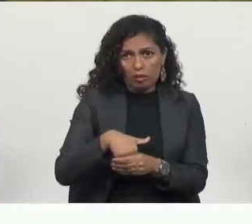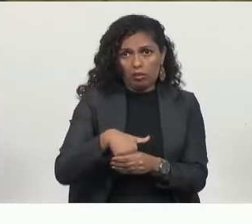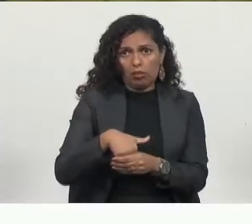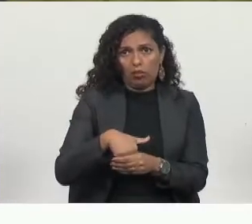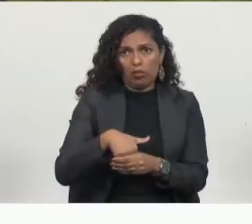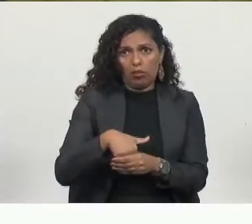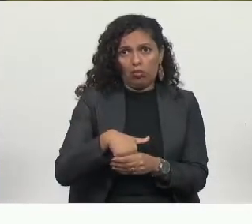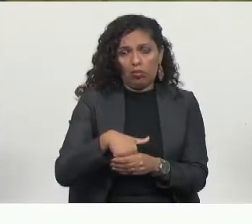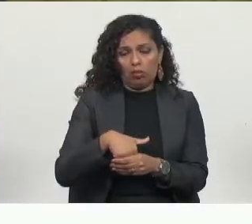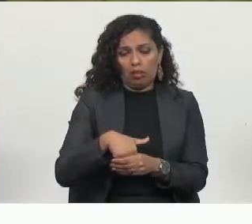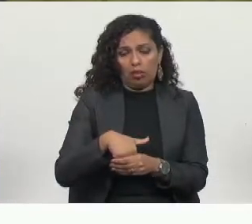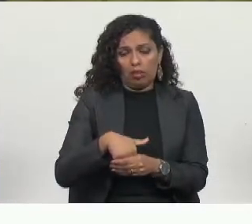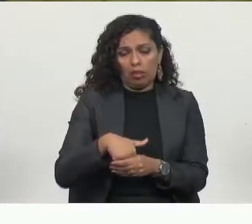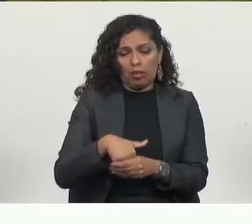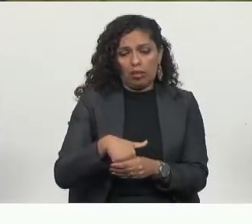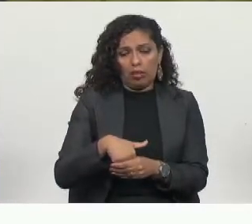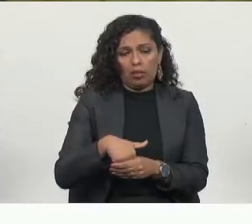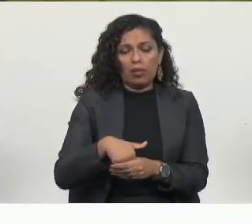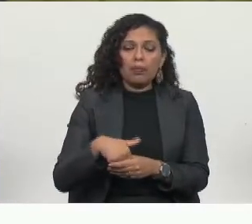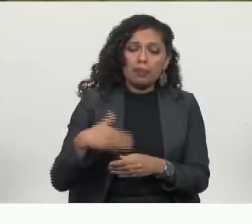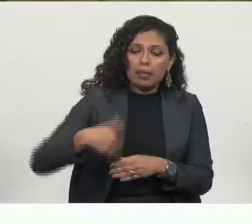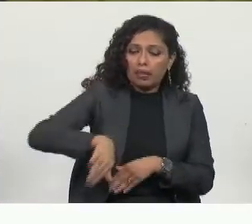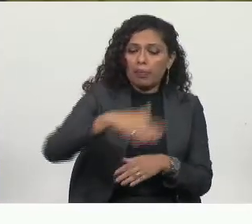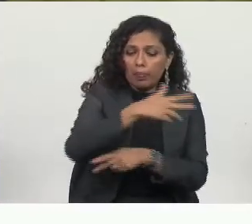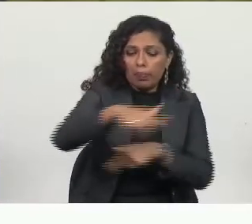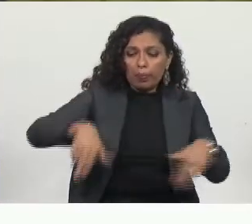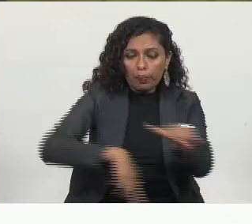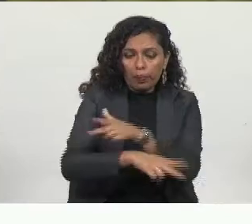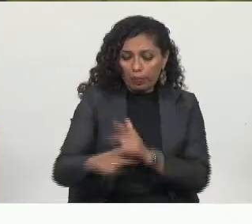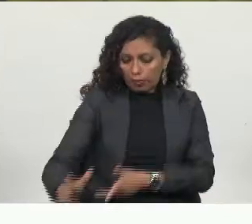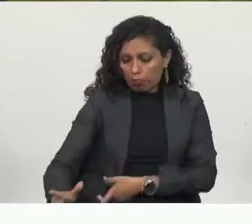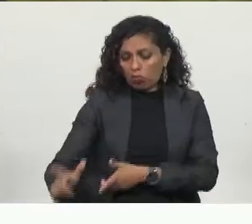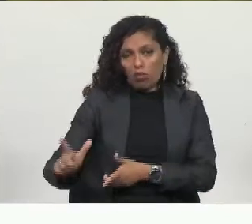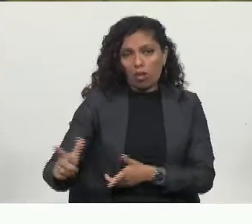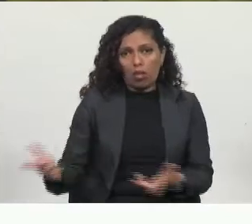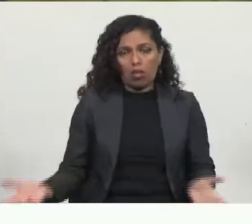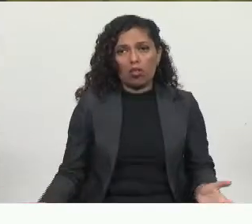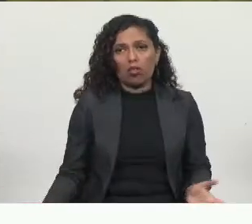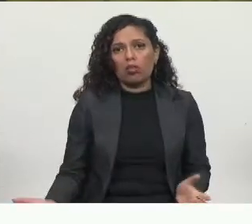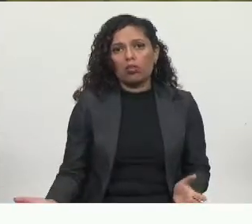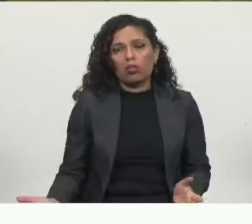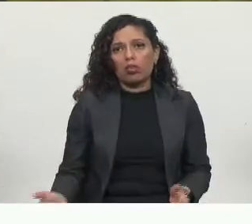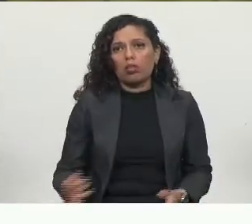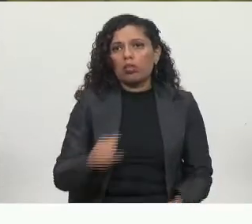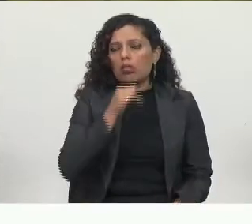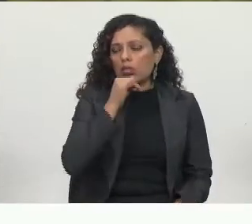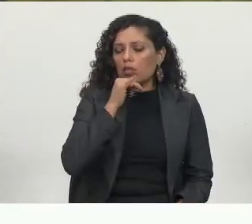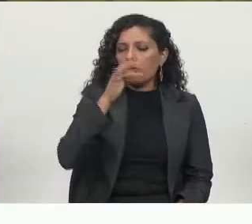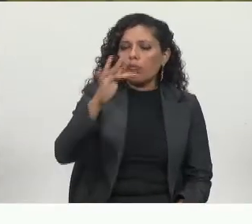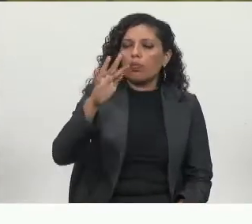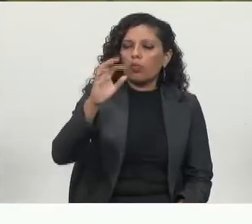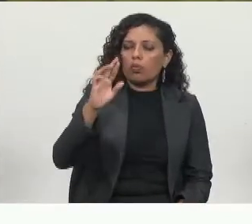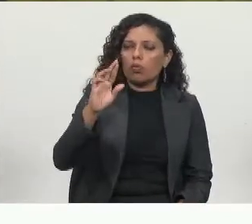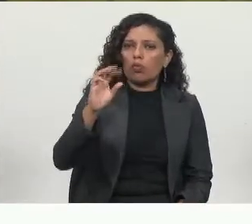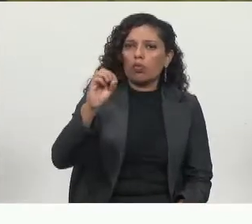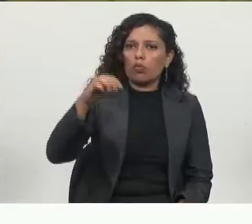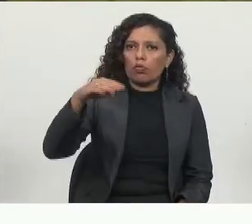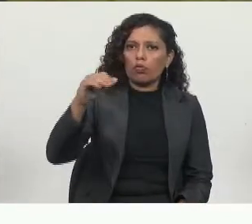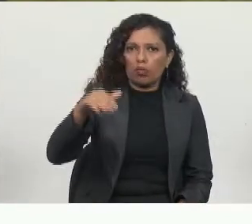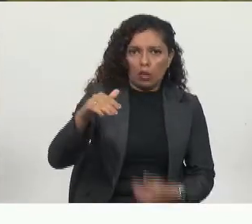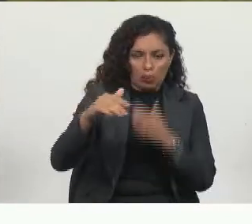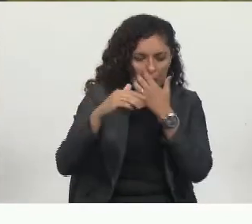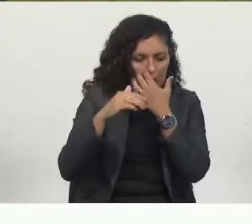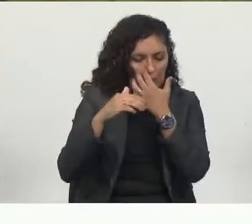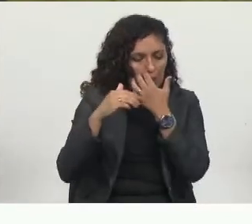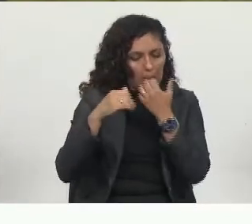quaisquer lugares. Entendeu? No fórum, que foi muito bem citado pelo Coronel Salema, o fórum tem uma garantia,